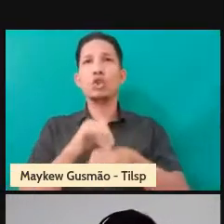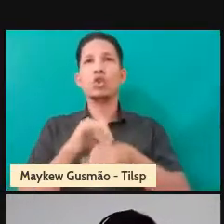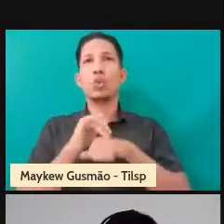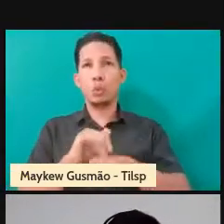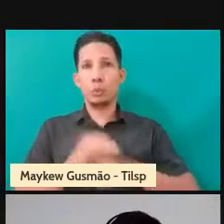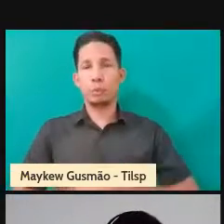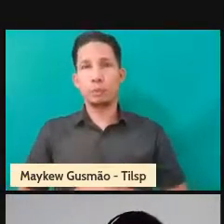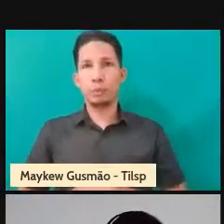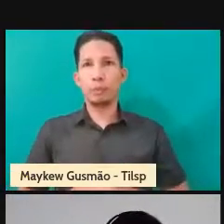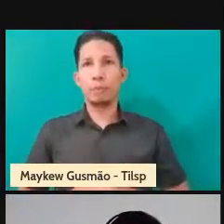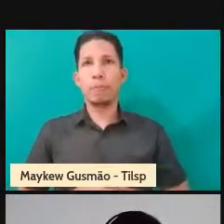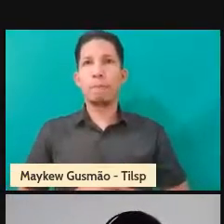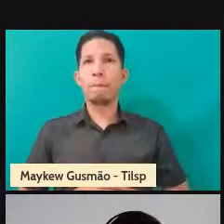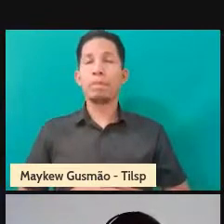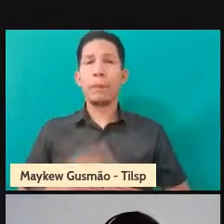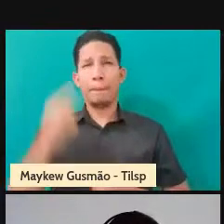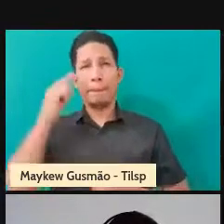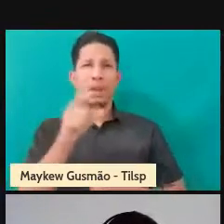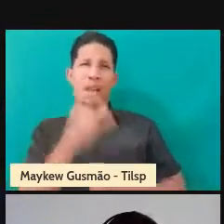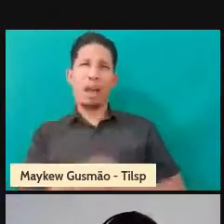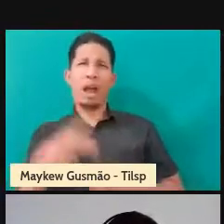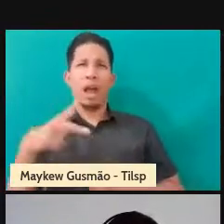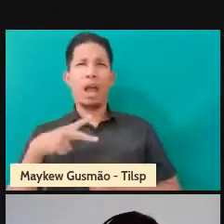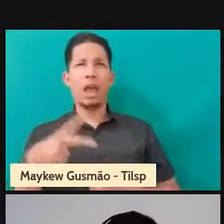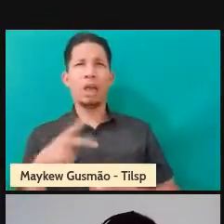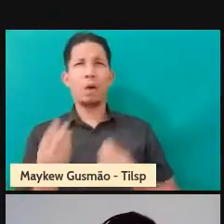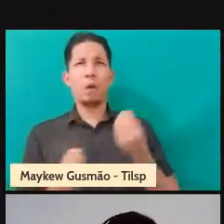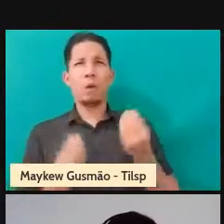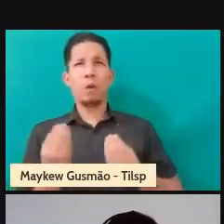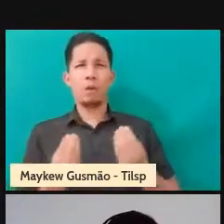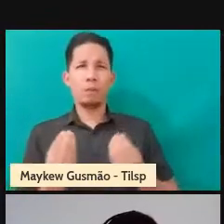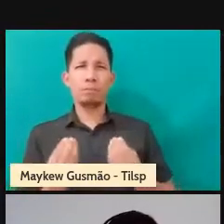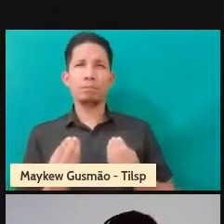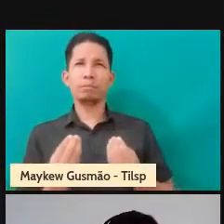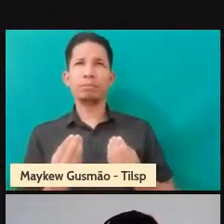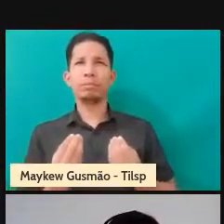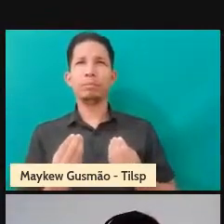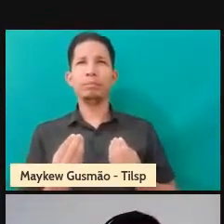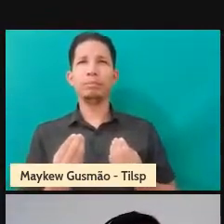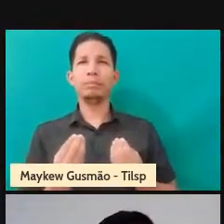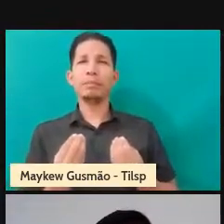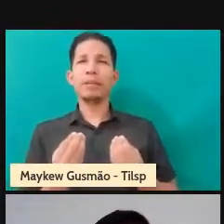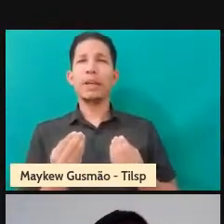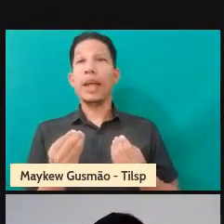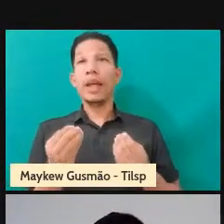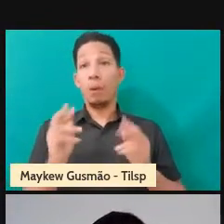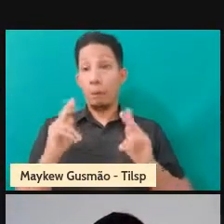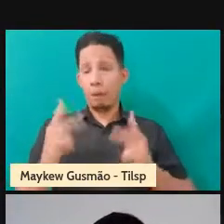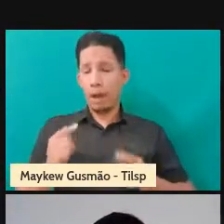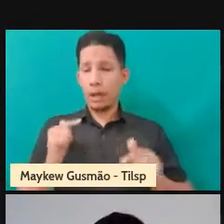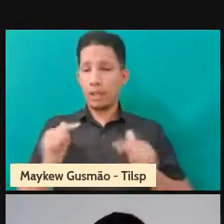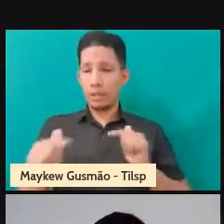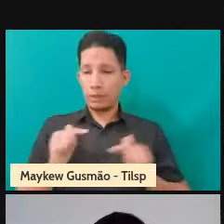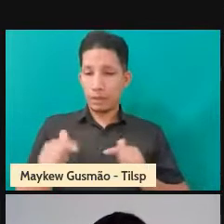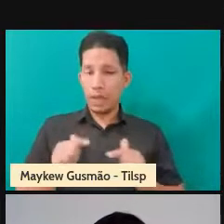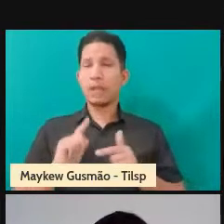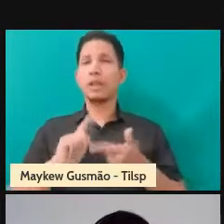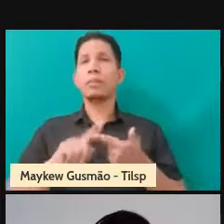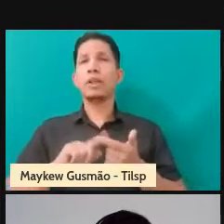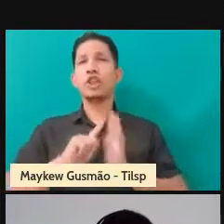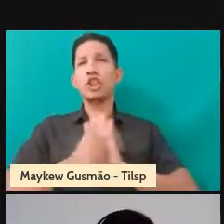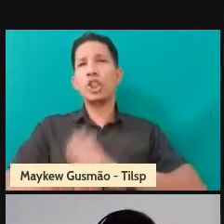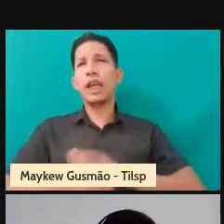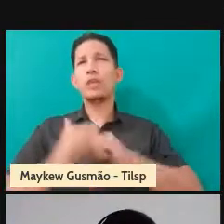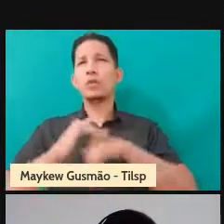Então, pensar a atuação ética do TIOS a partir de cada esfera da atividade humana e cada gênero do discurso que o